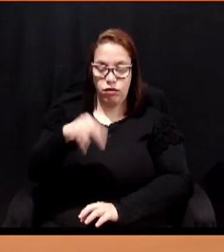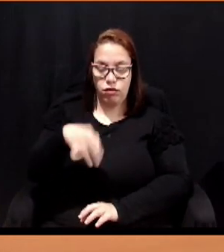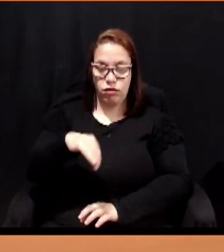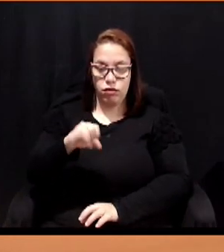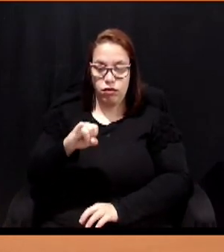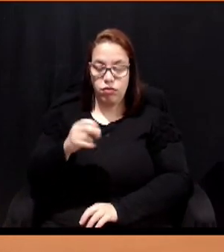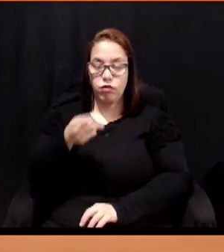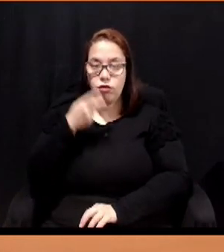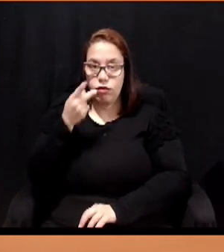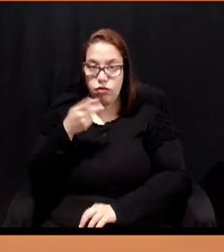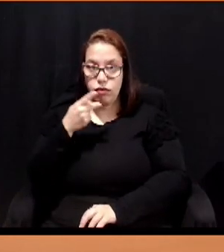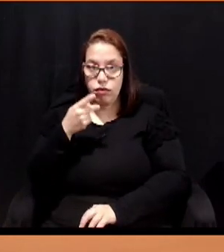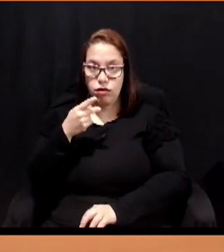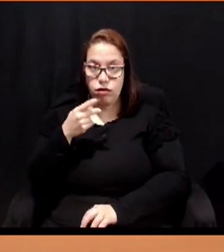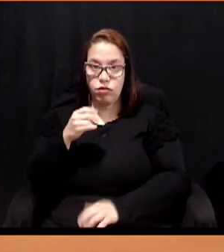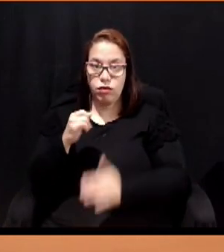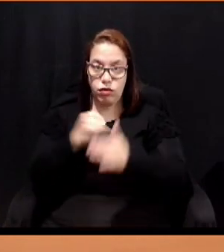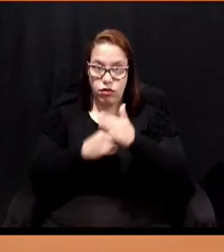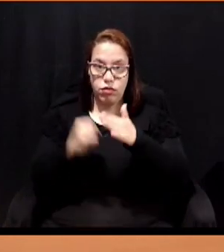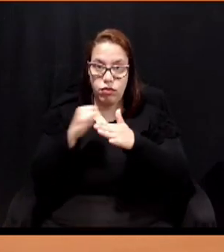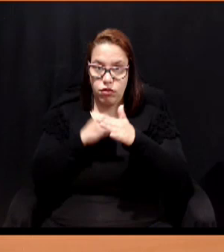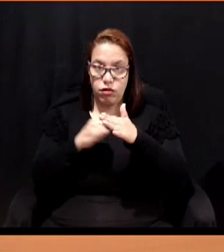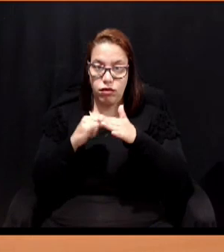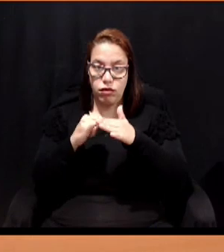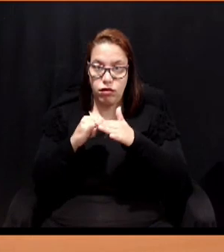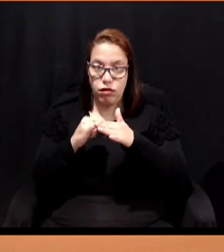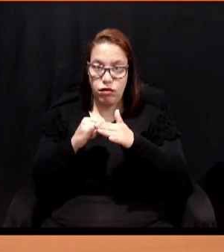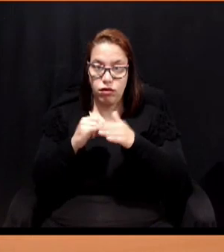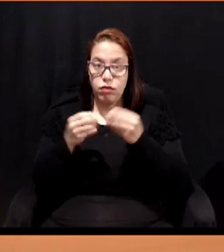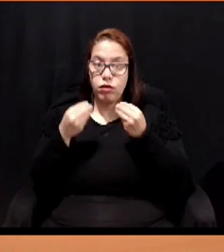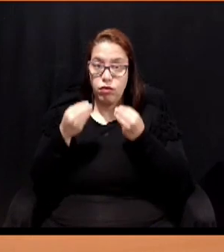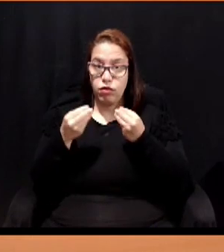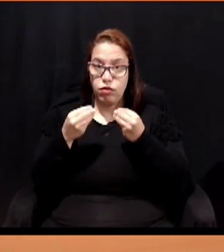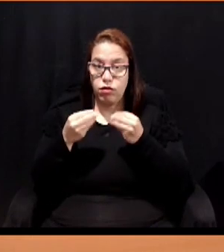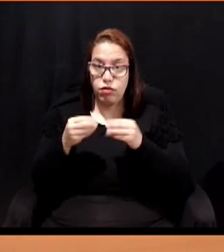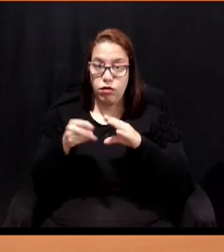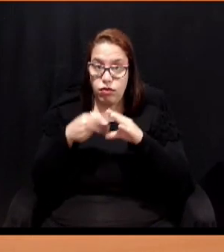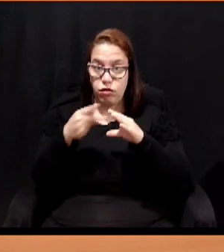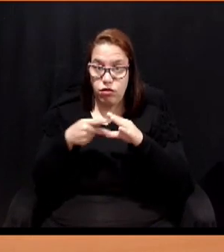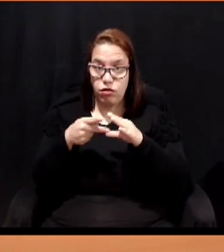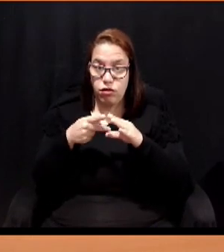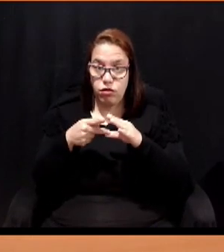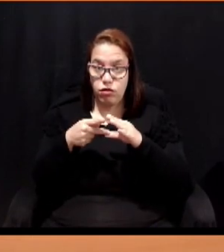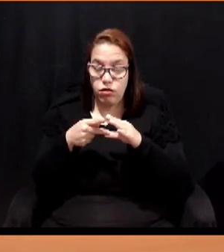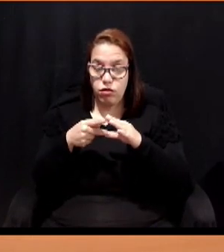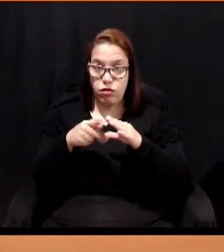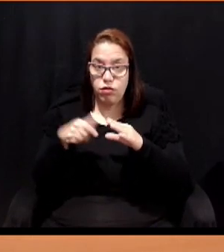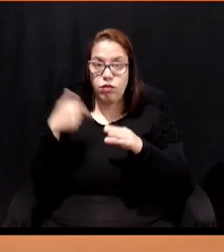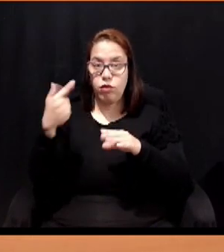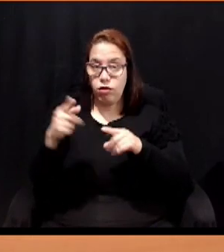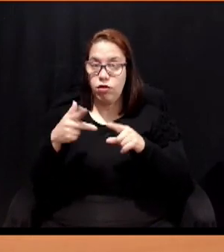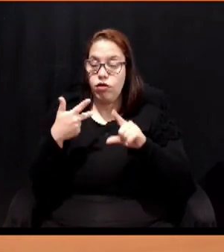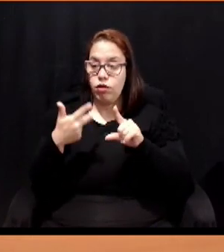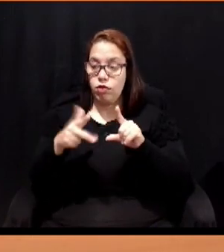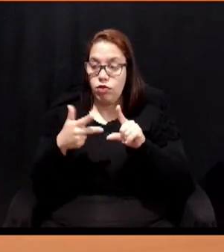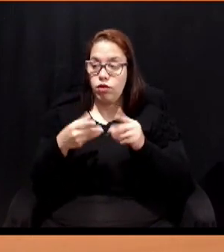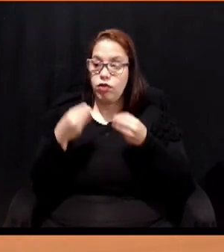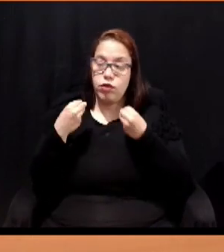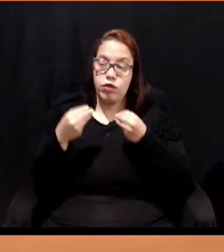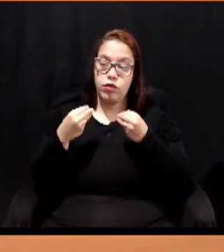relações institucionais, né, e como que também a Câmara de Comércio, para além do legislativo, né, como que as